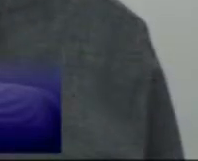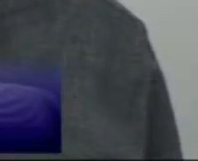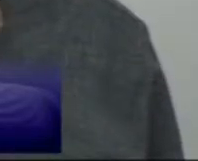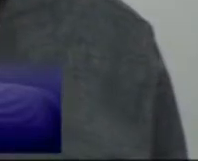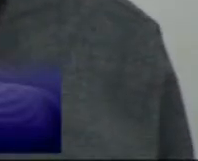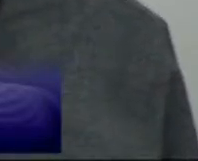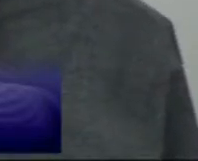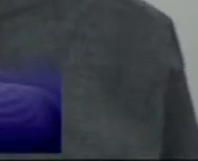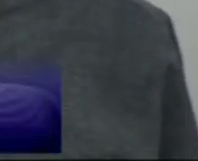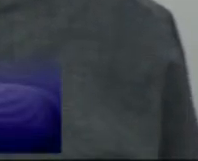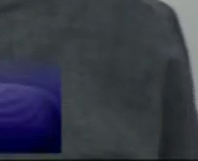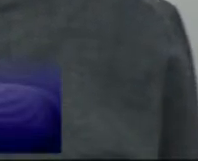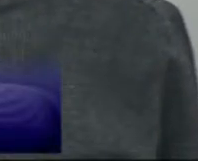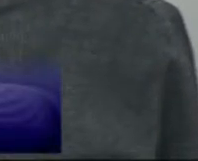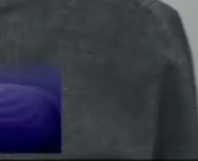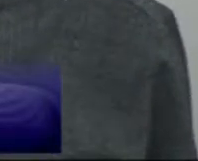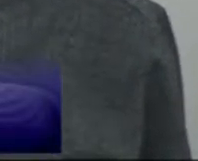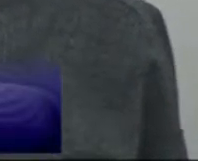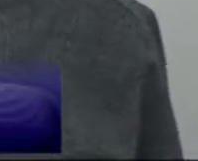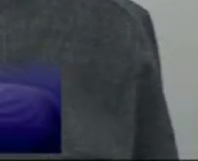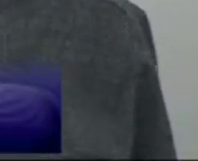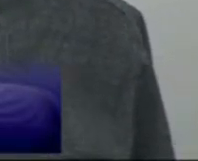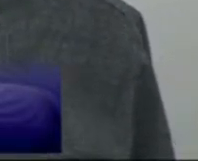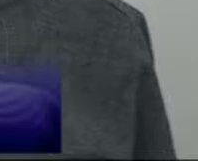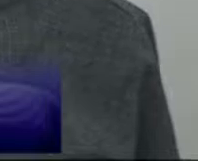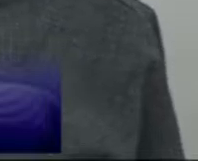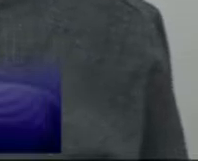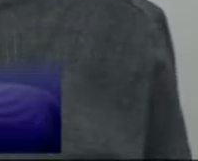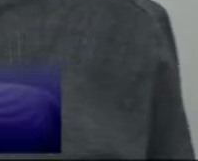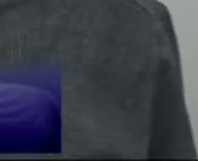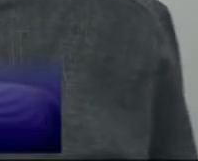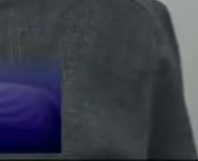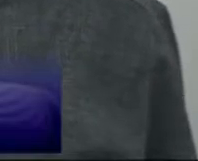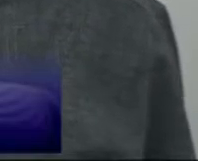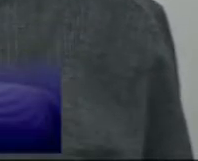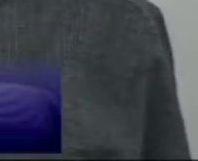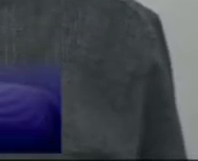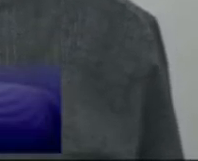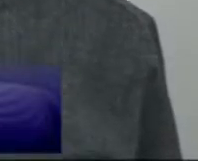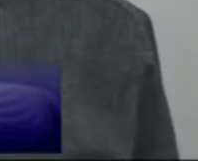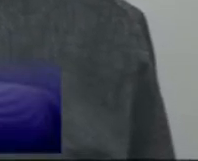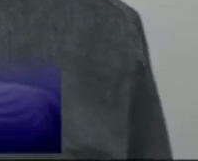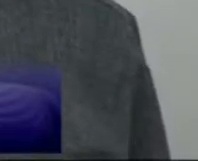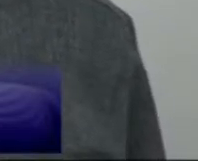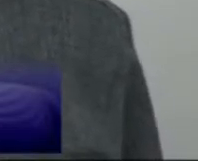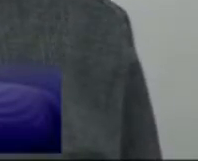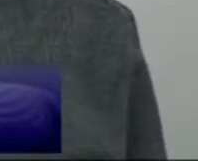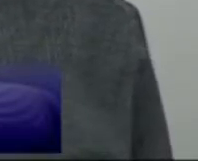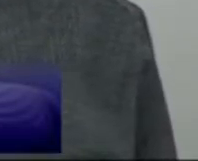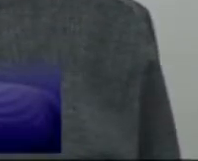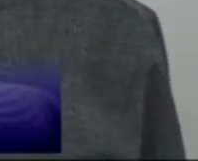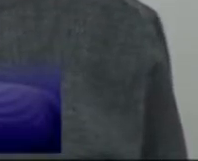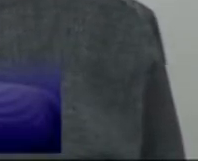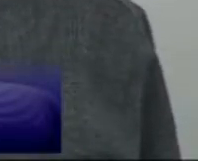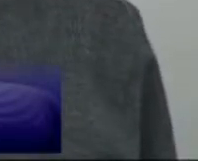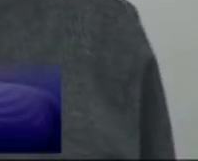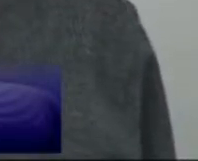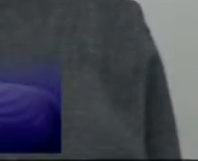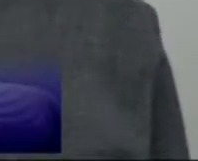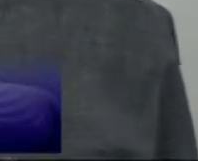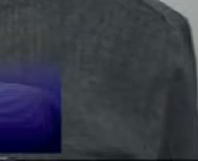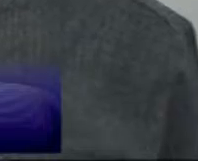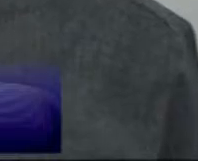Câmara a pedido do Ronei quando era presidente, e o pessoal lá do Senado foi muito claro. O vereador não pode convocar o prefeito, mas o